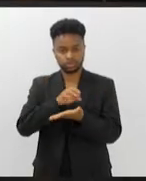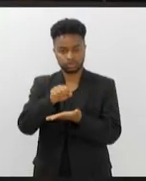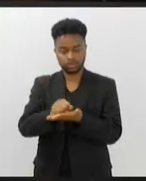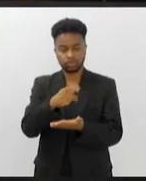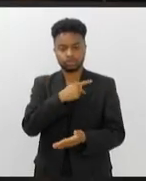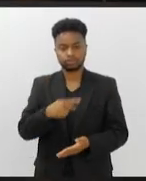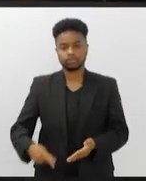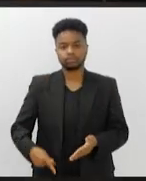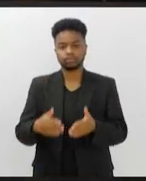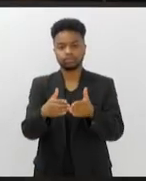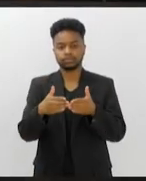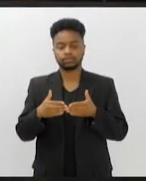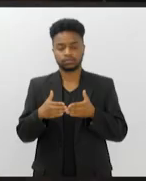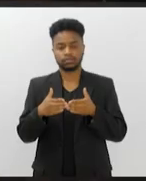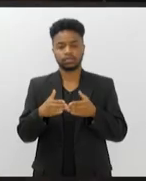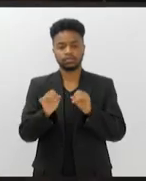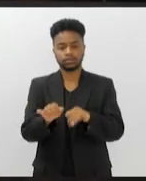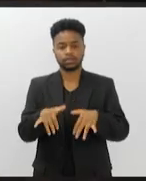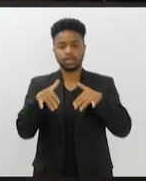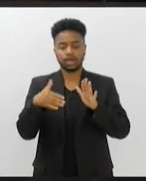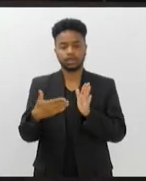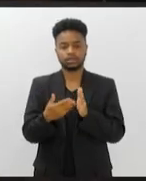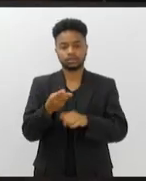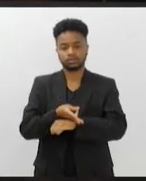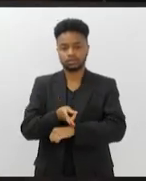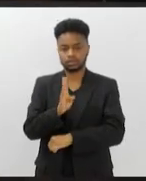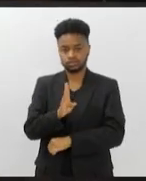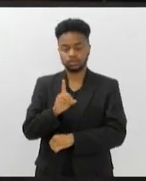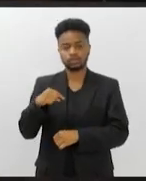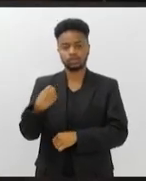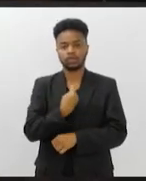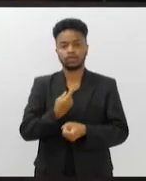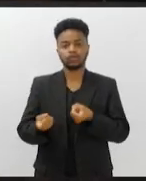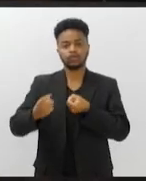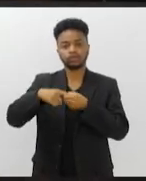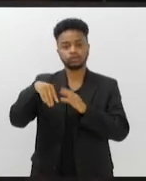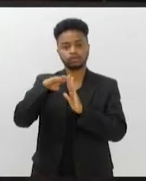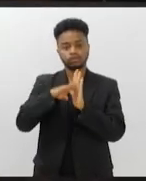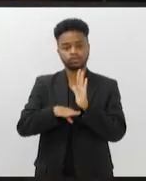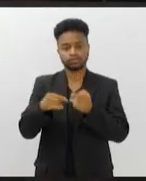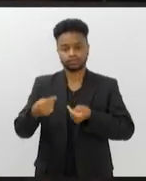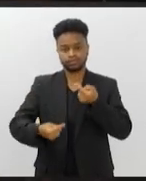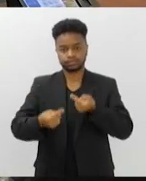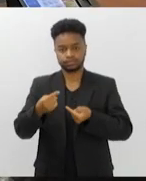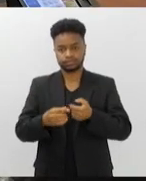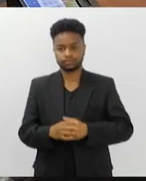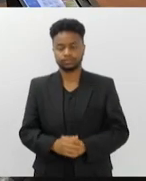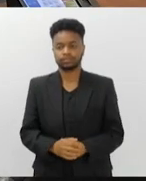inscrito, a presidência suspende a sessão até às 15 horas, quando retornaremos com a ordem do dia.